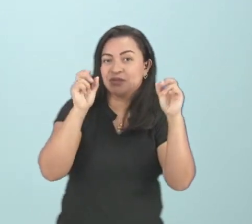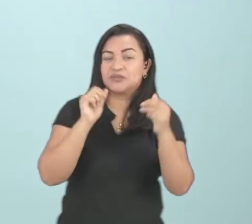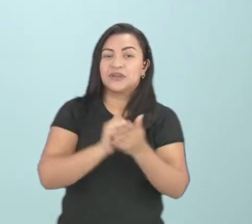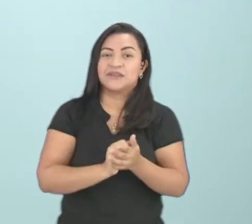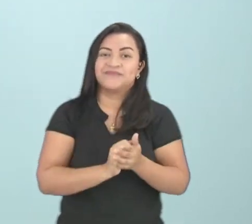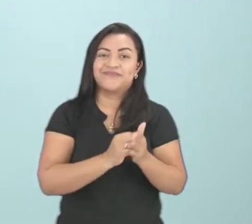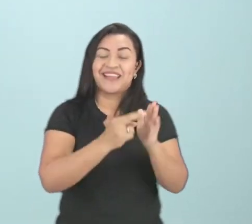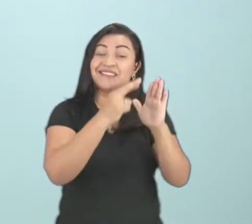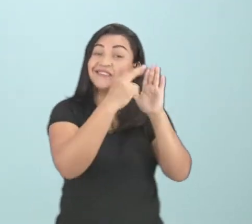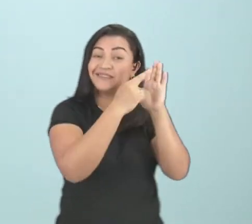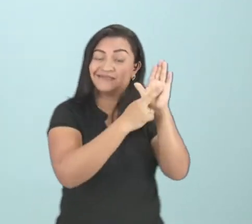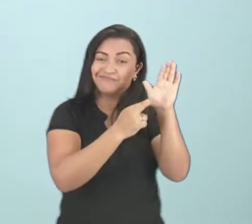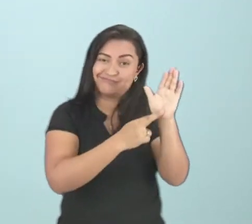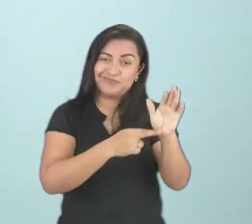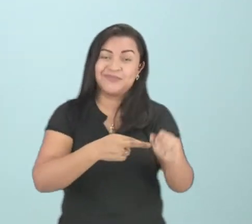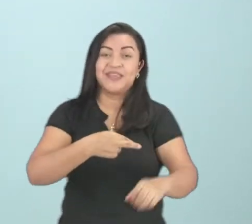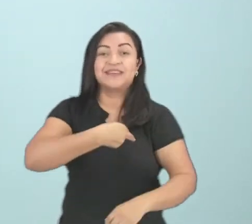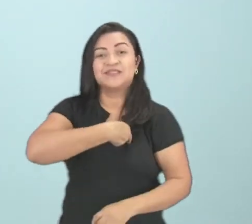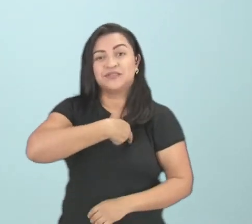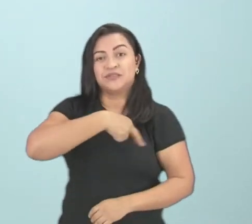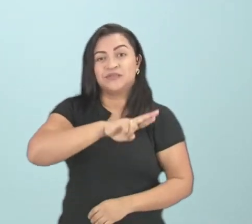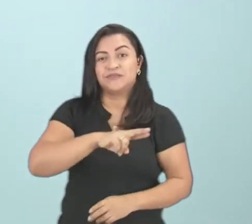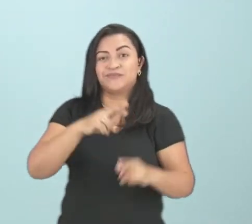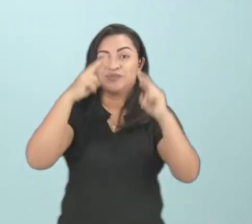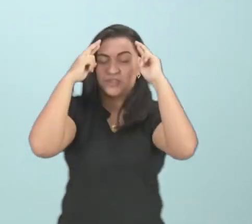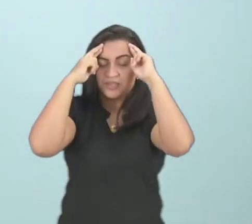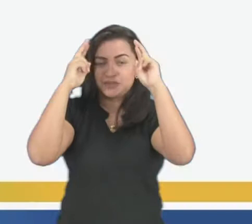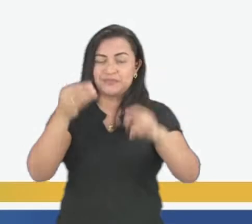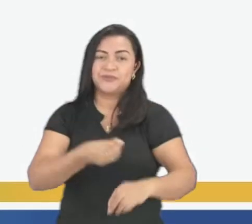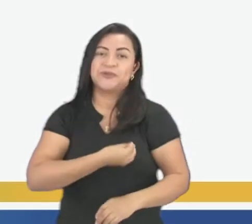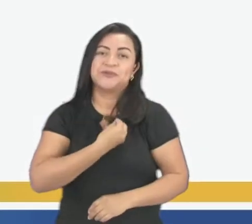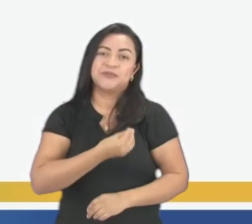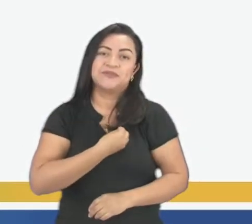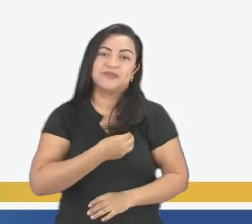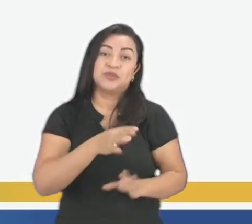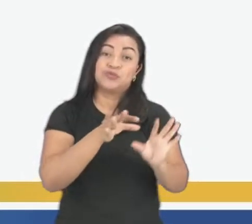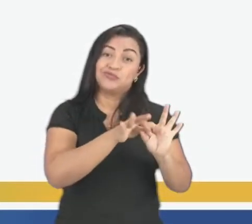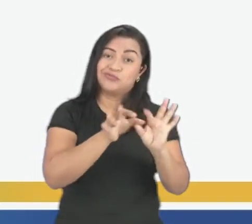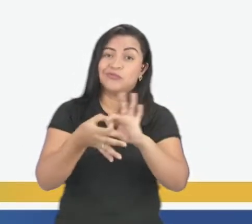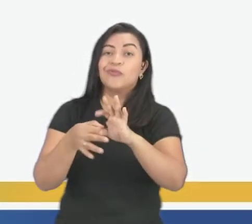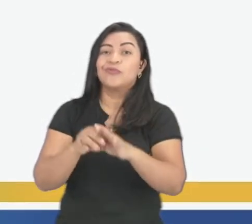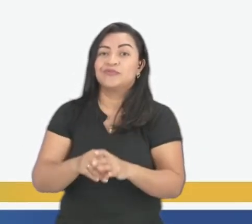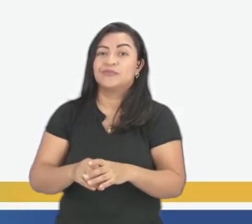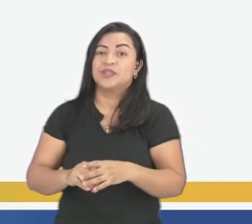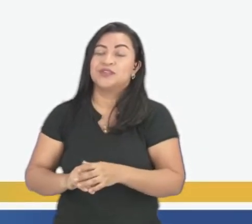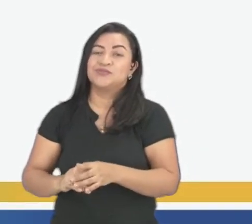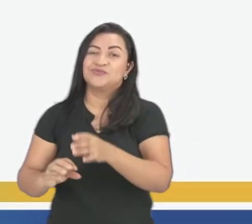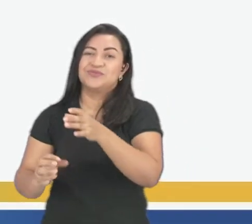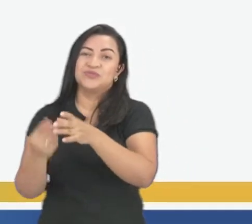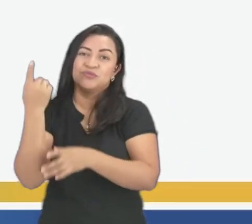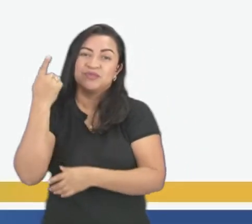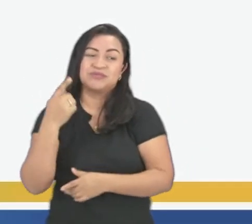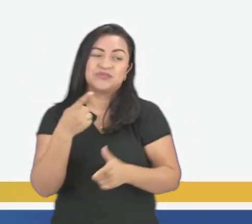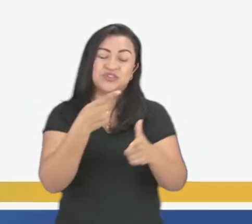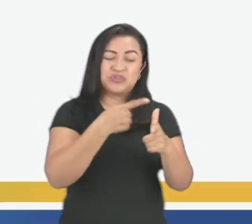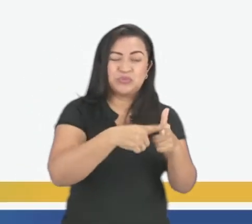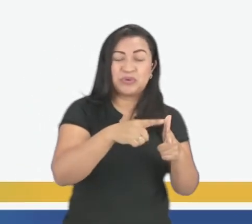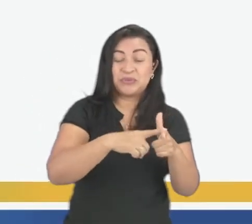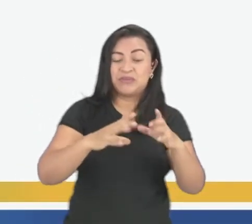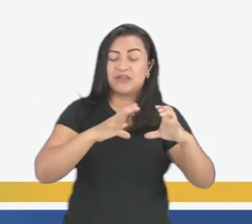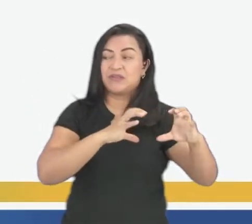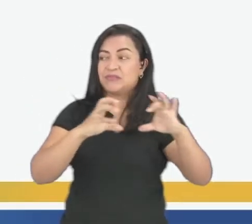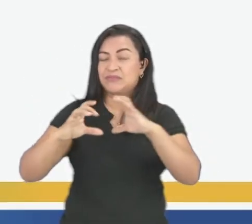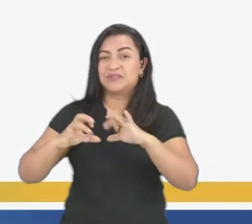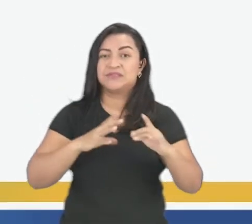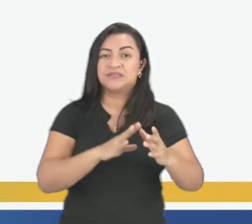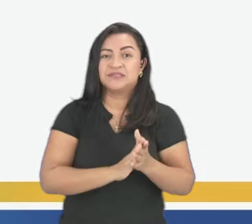é fundamentos religiosos de respeito à vida no contexto de situações conflitantes vinculadas